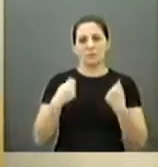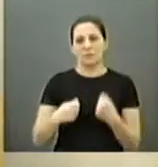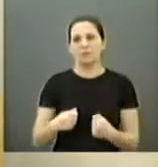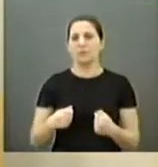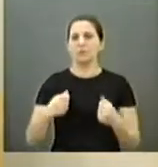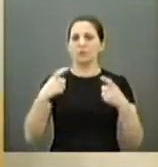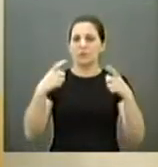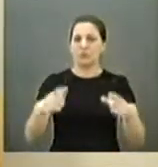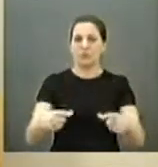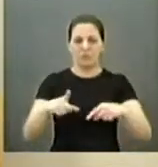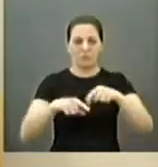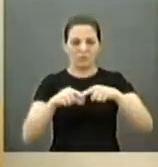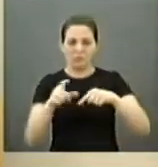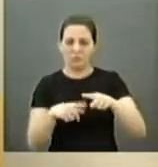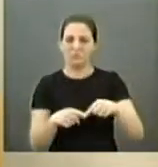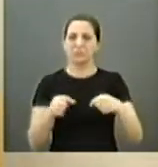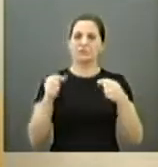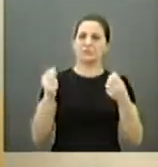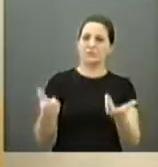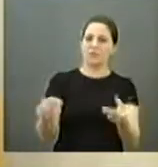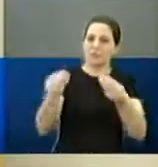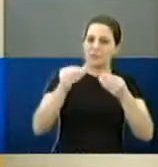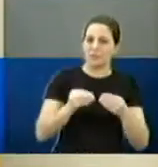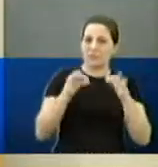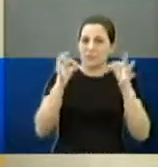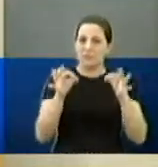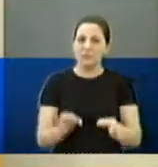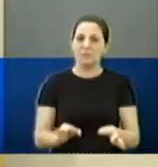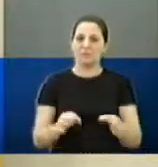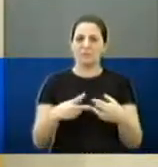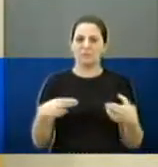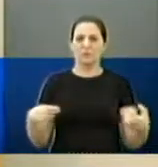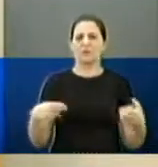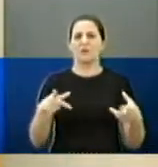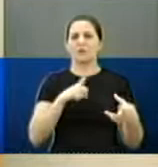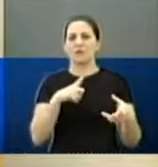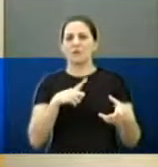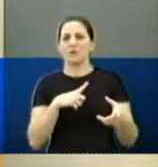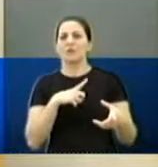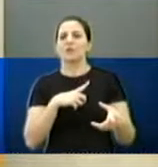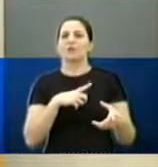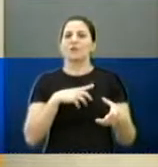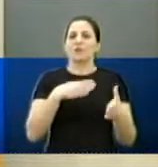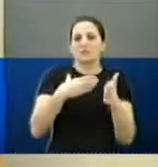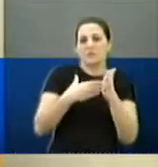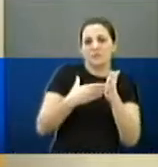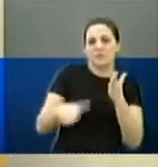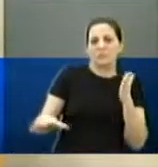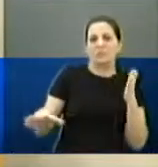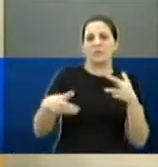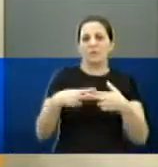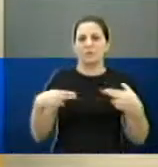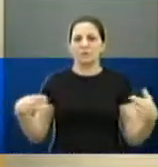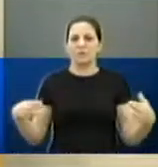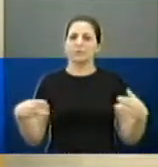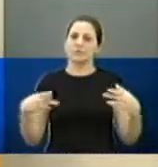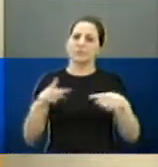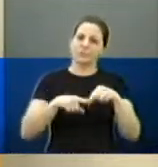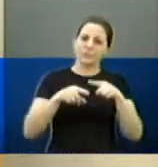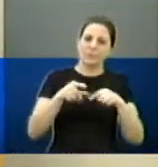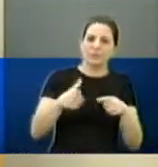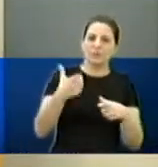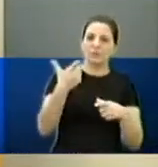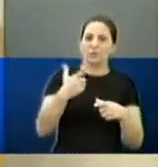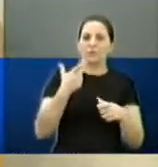fato desses equipamentos receba da forma correta. Está tendo a dispensa de alguns equipamentos, inclusive, sem passar